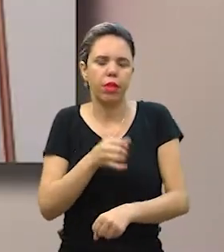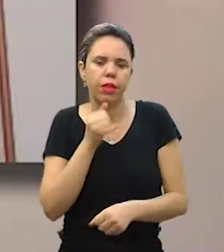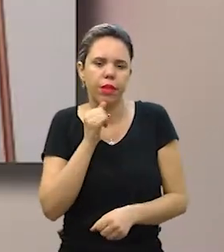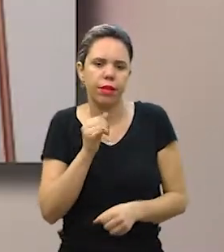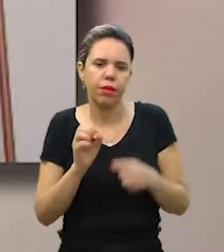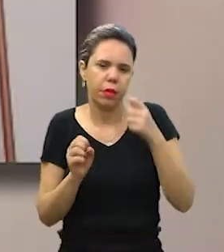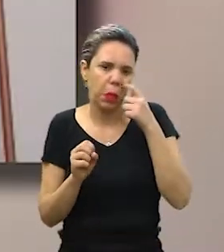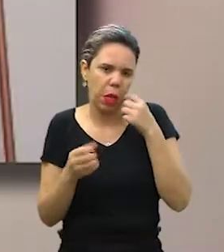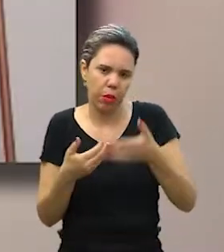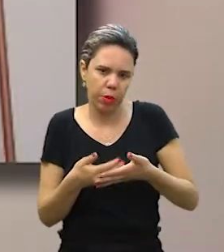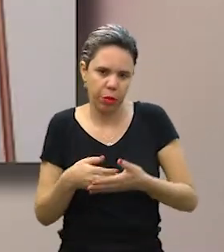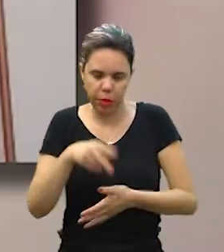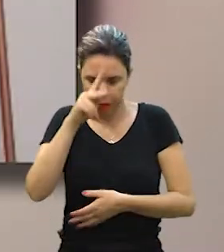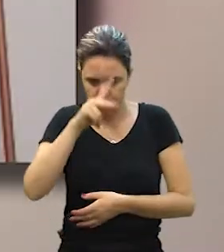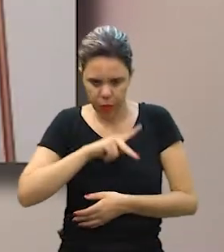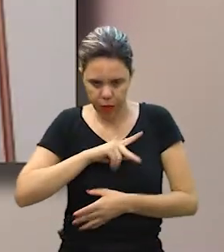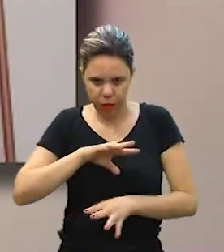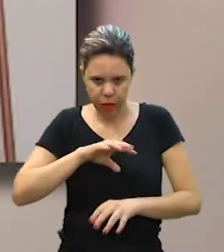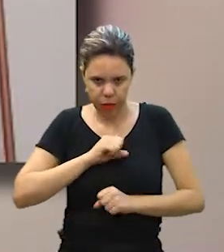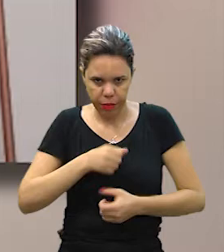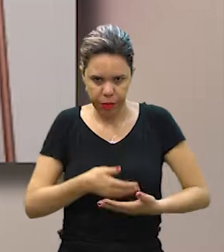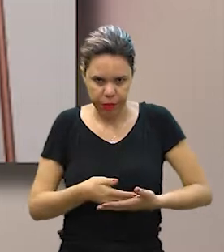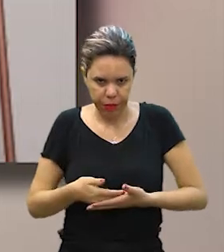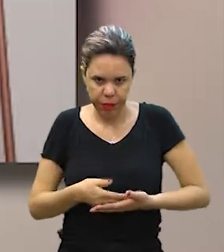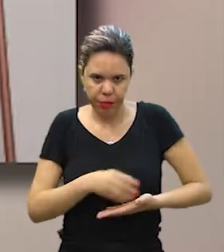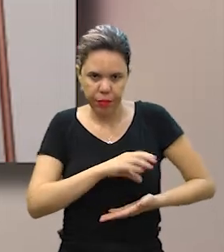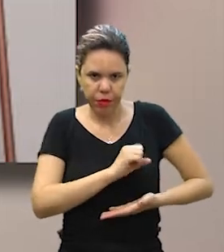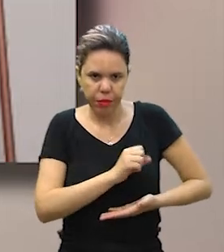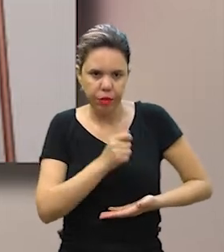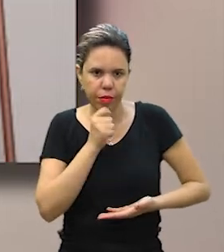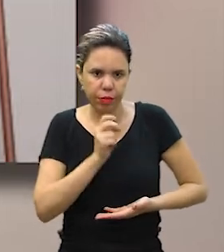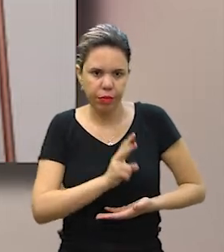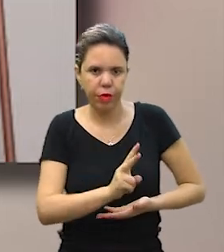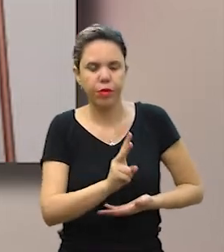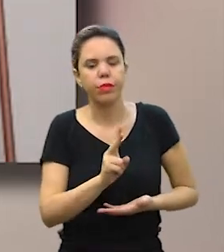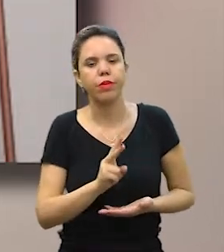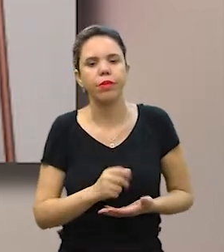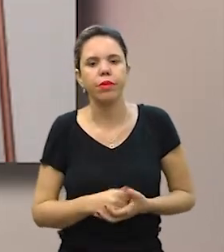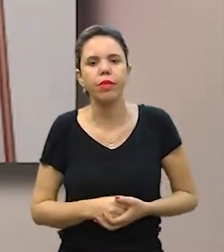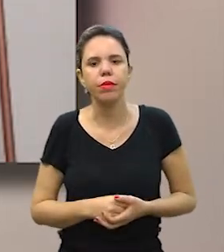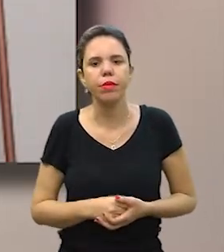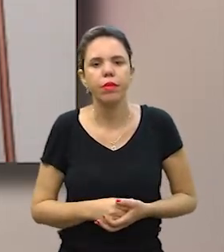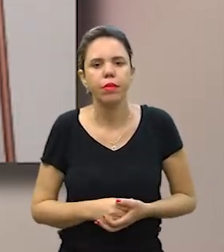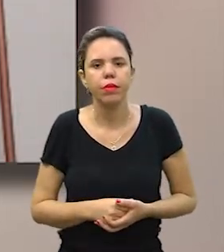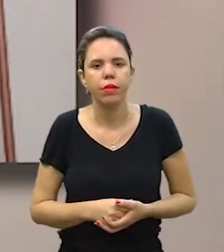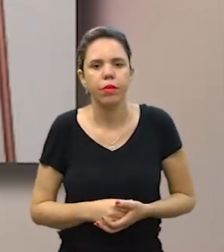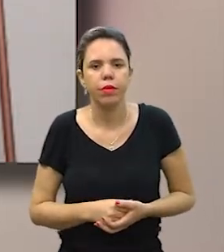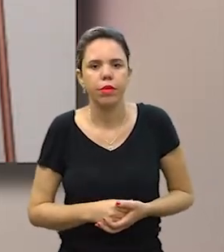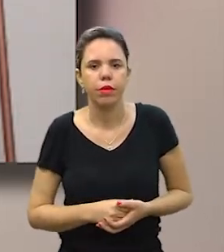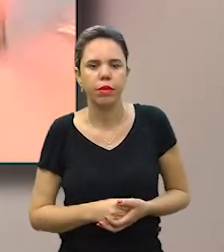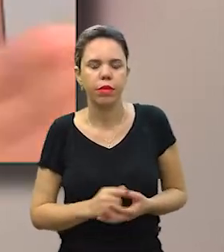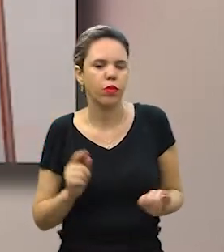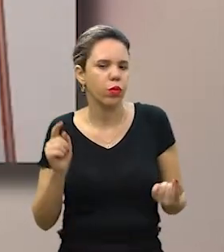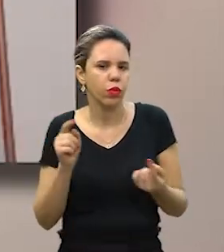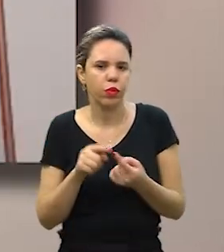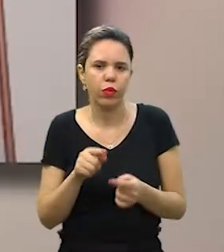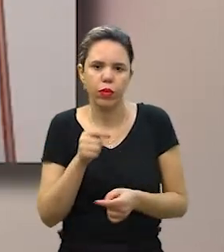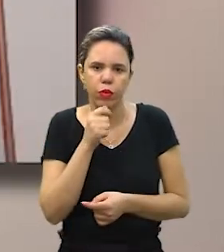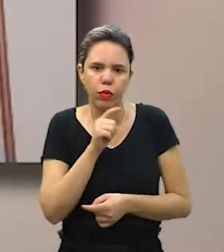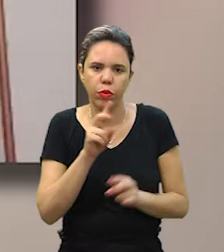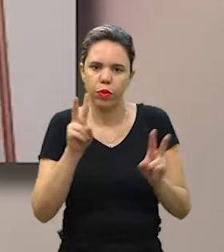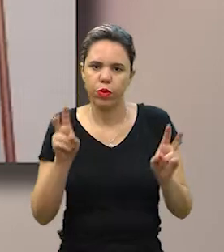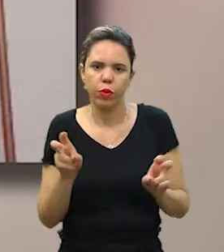A alergia do bebê que está em aleitamento materno exclusivo, ela não está